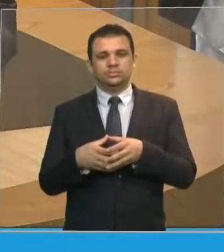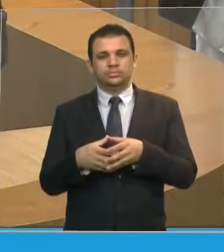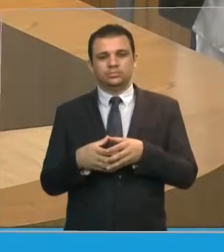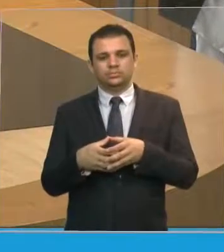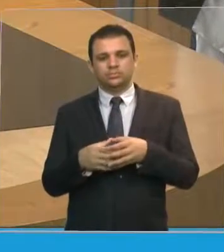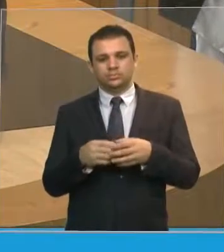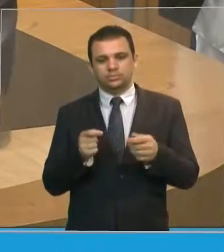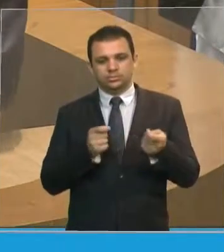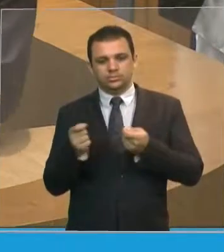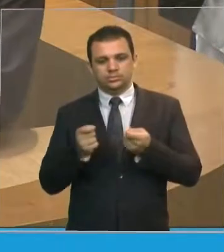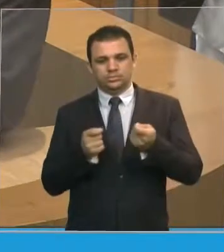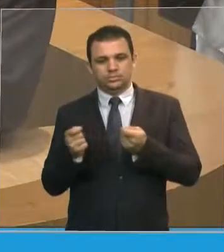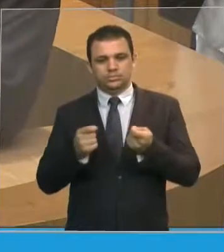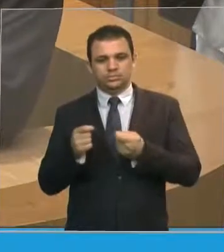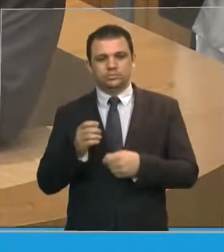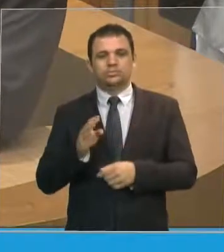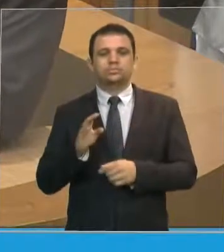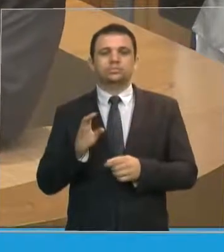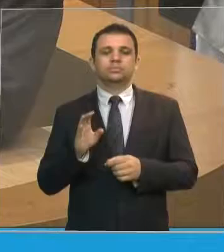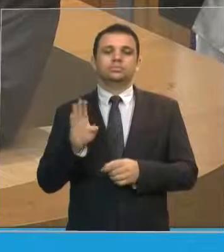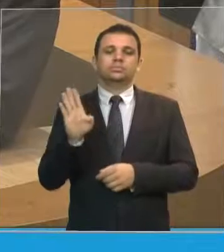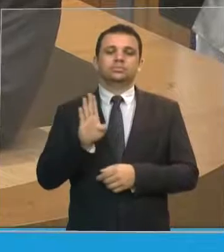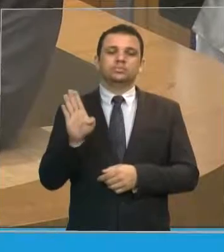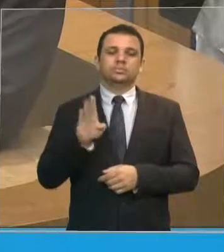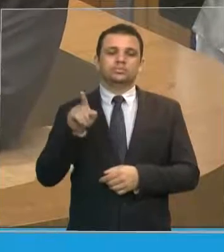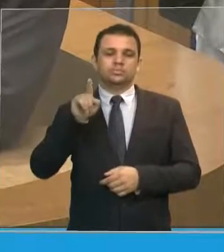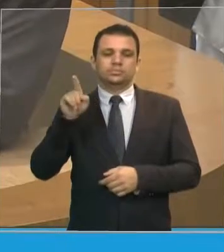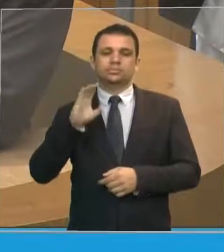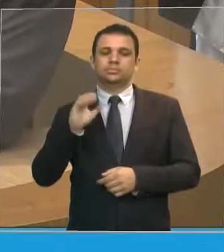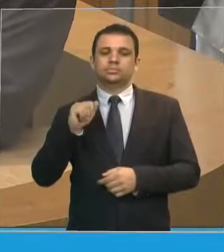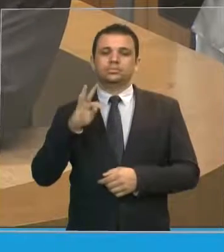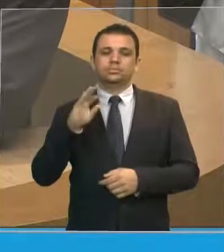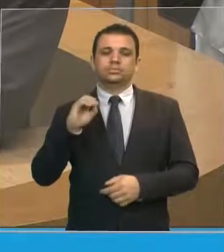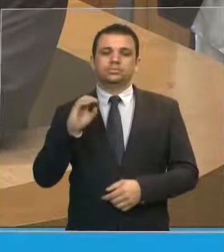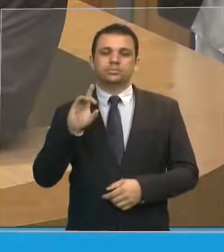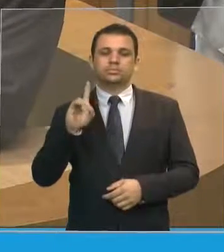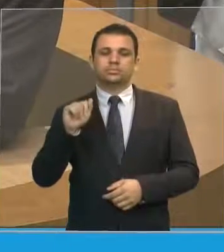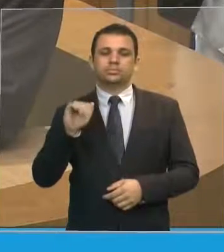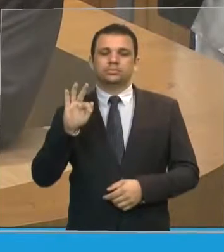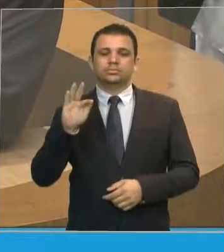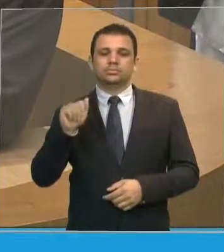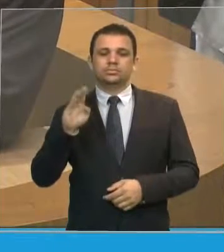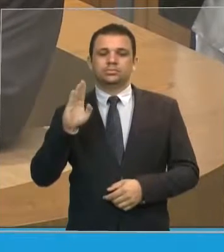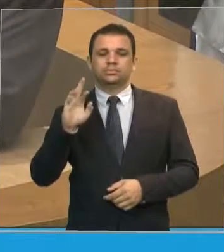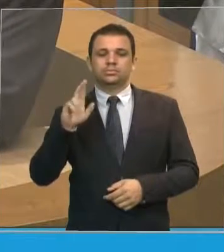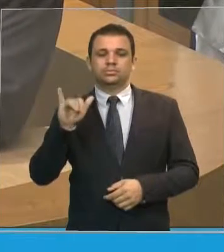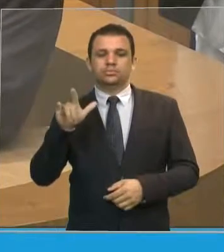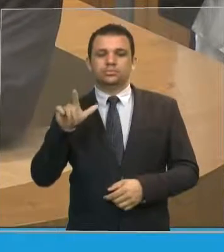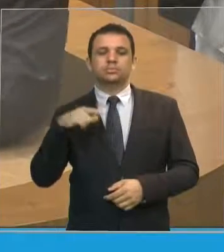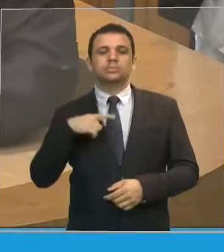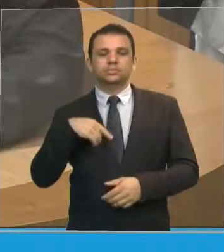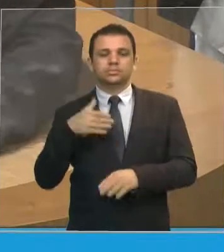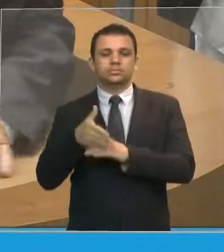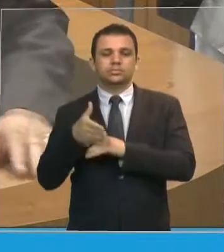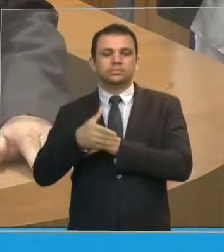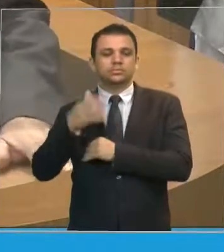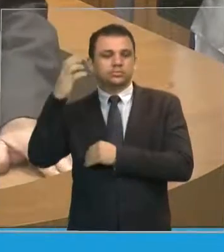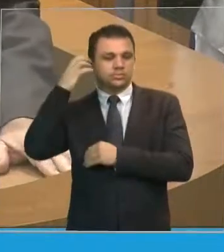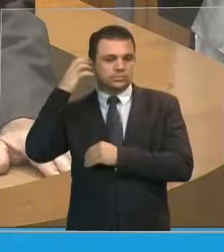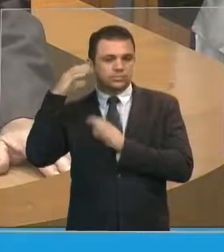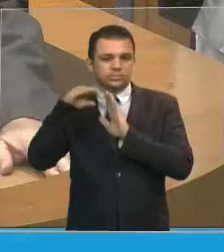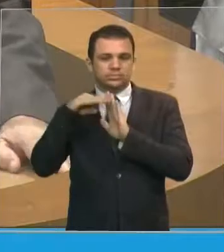eu participava do departamento de rádio e televisão, então da junta executiva da Convenção Batista